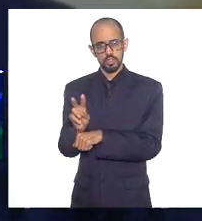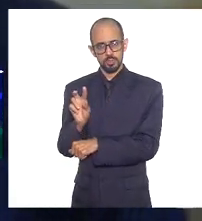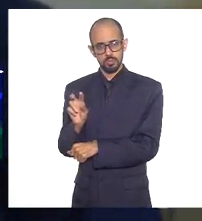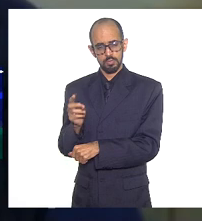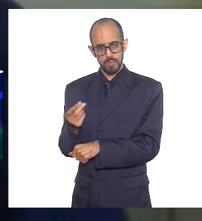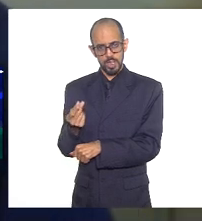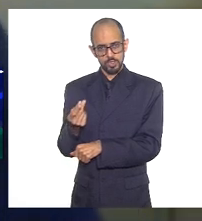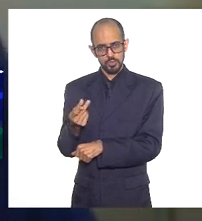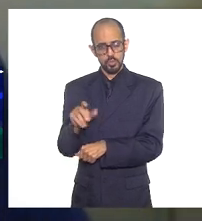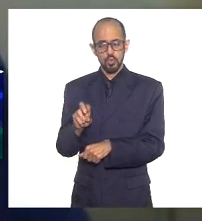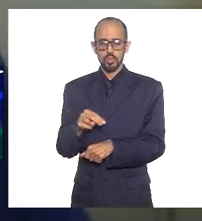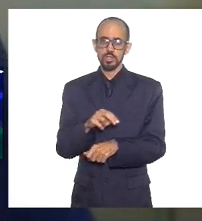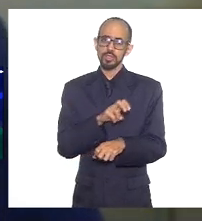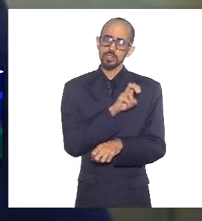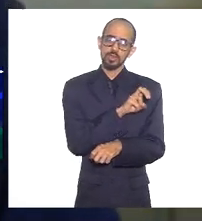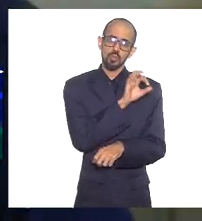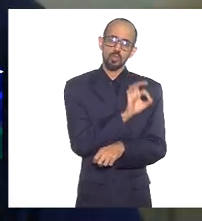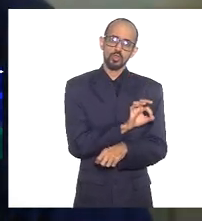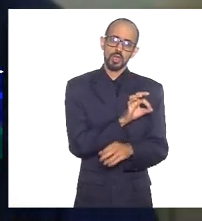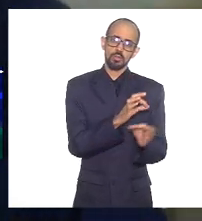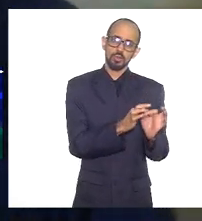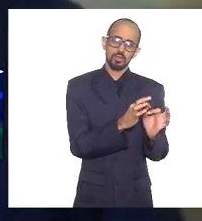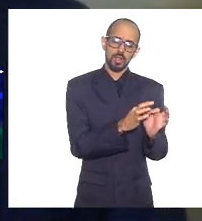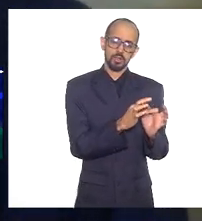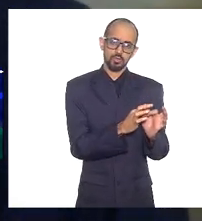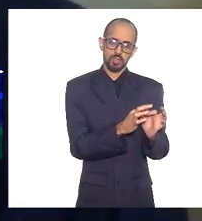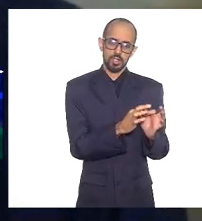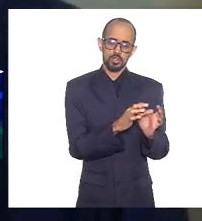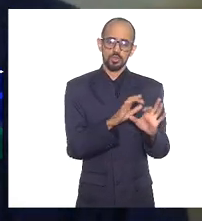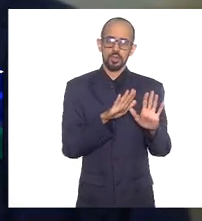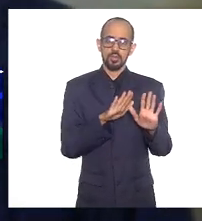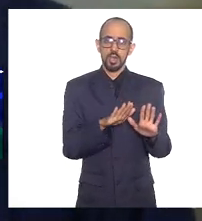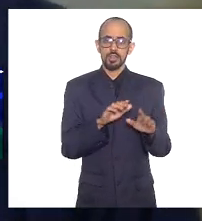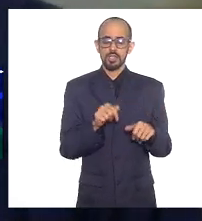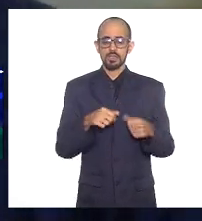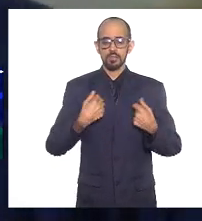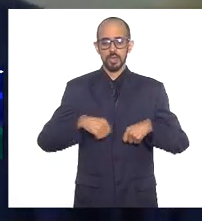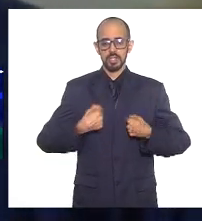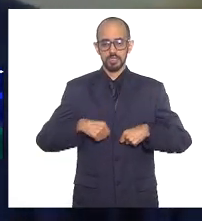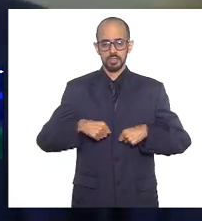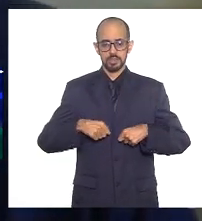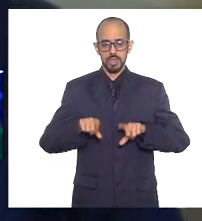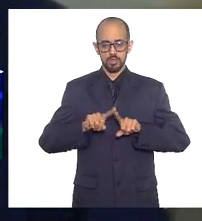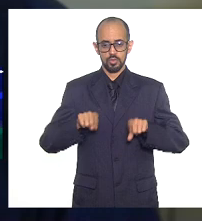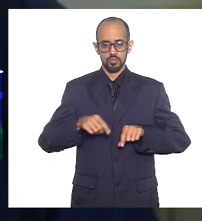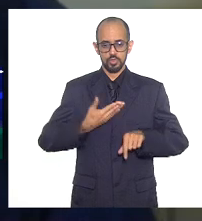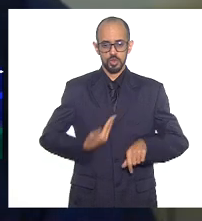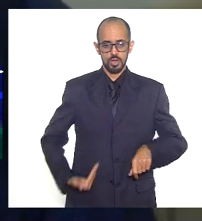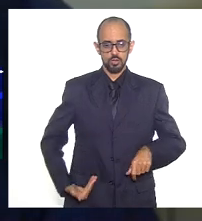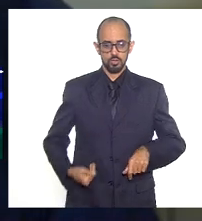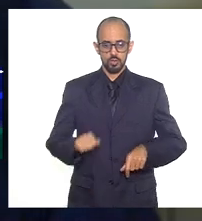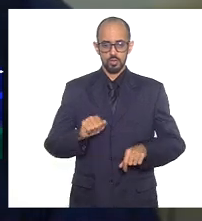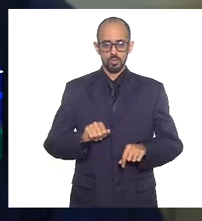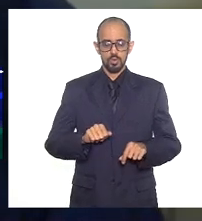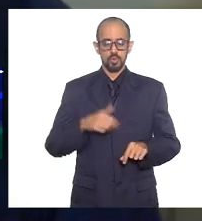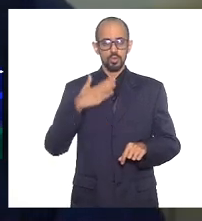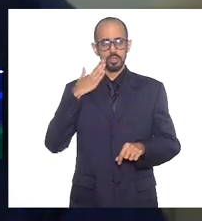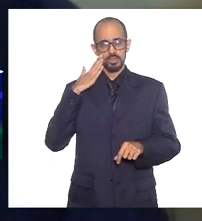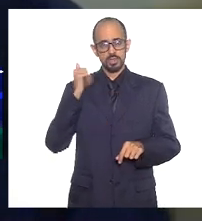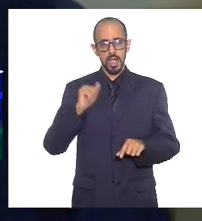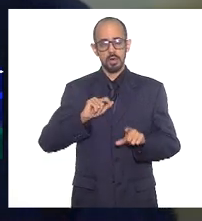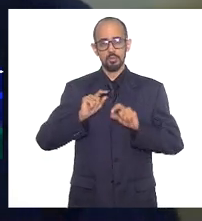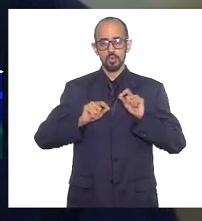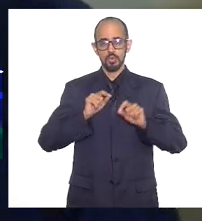para os cartões de crédito essa é uma demanda do servidor público que reconhece que esse